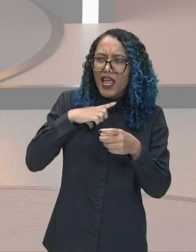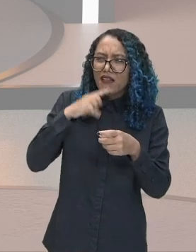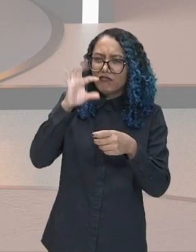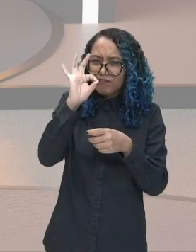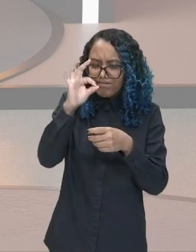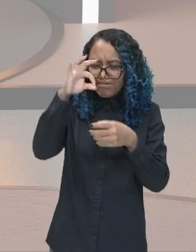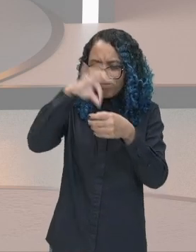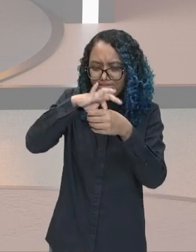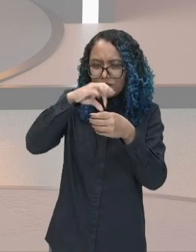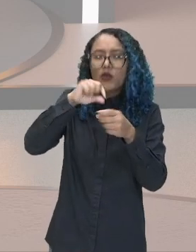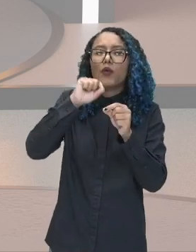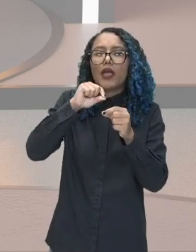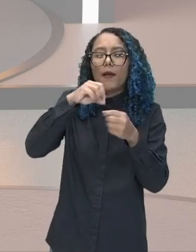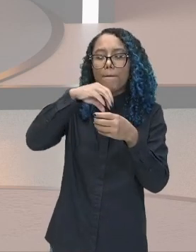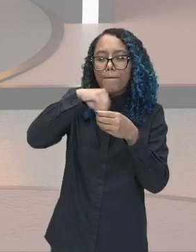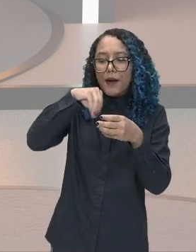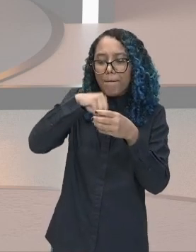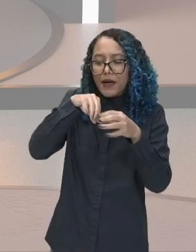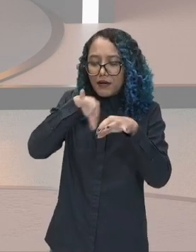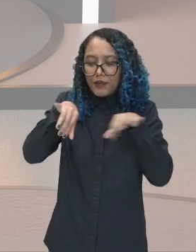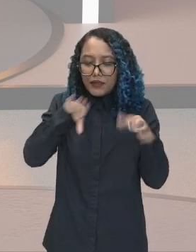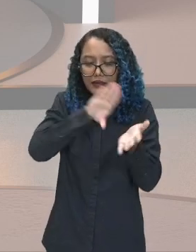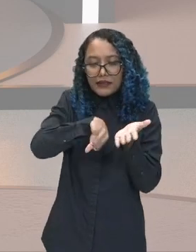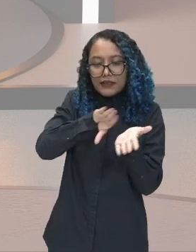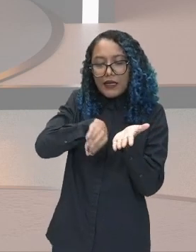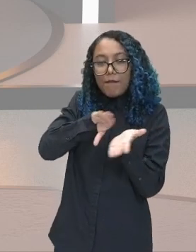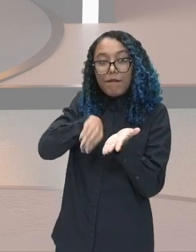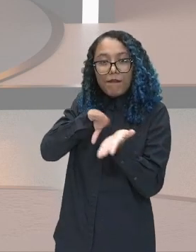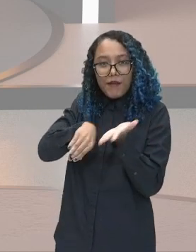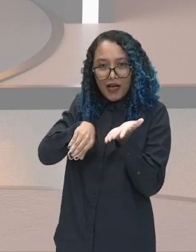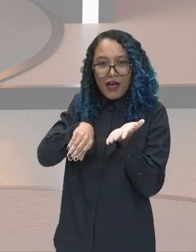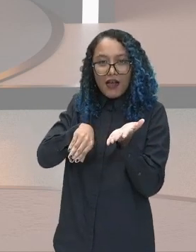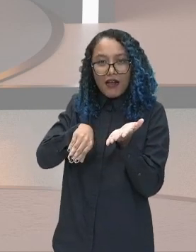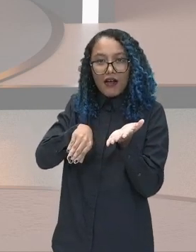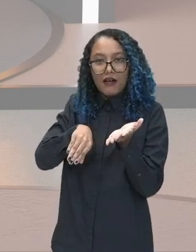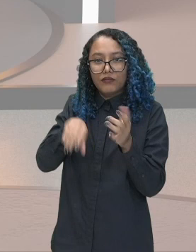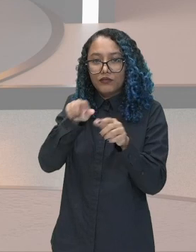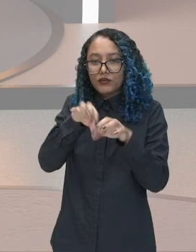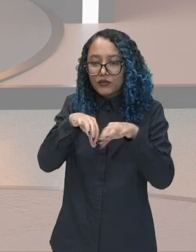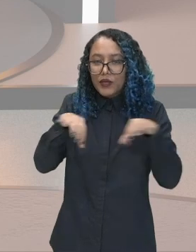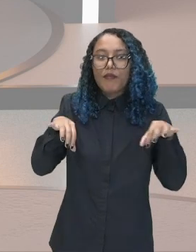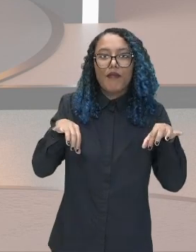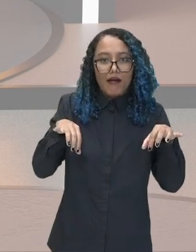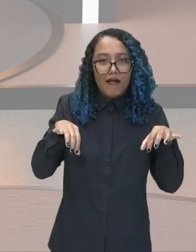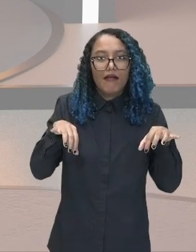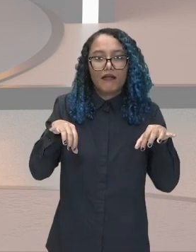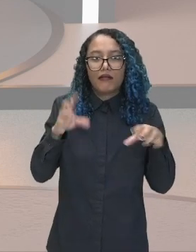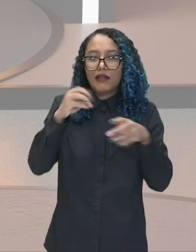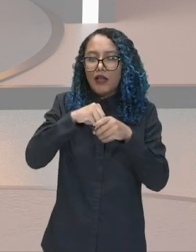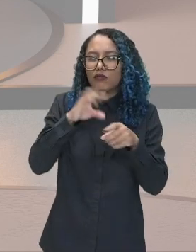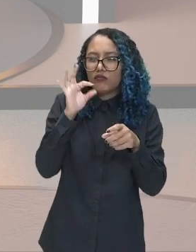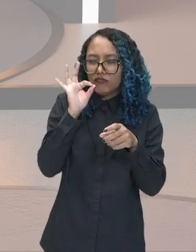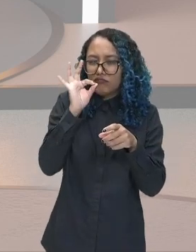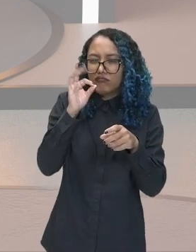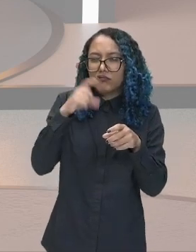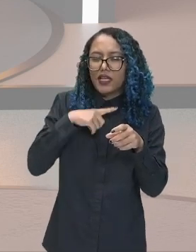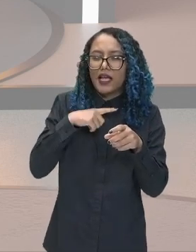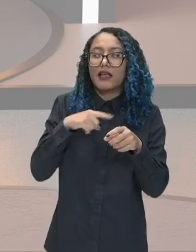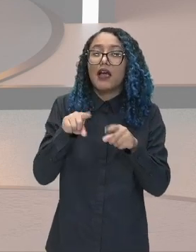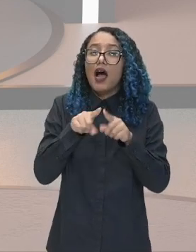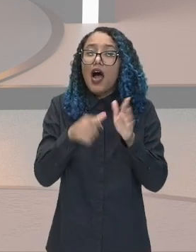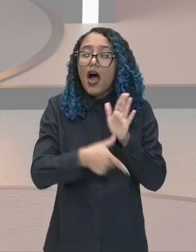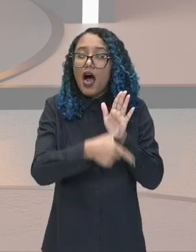tem aquela polpa grande, né? Mas lá no centro tem a semente. Aquilo era tirado